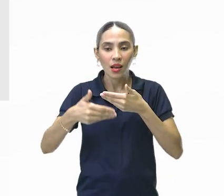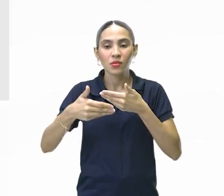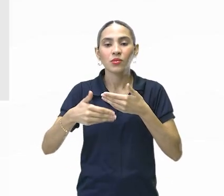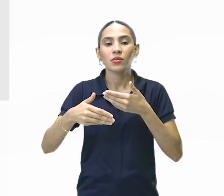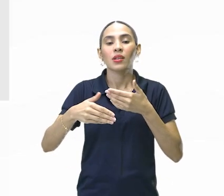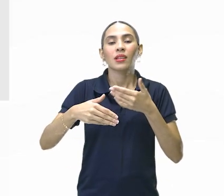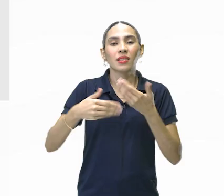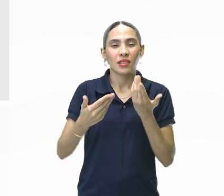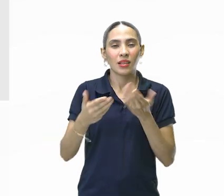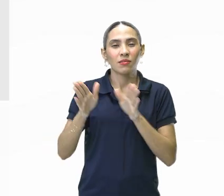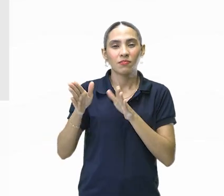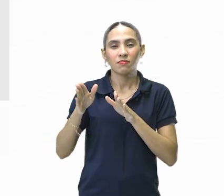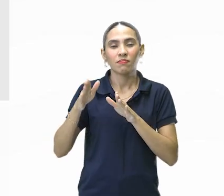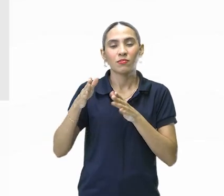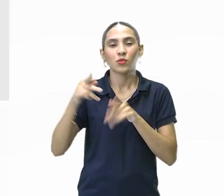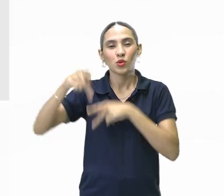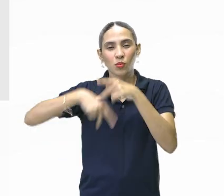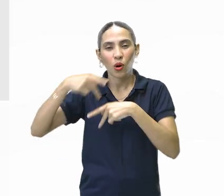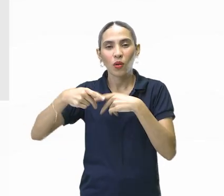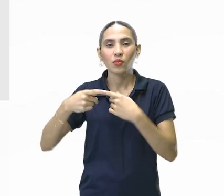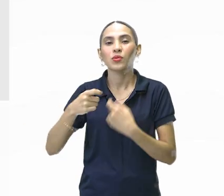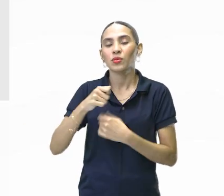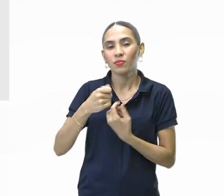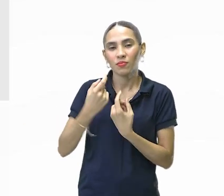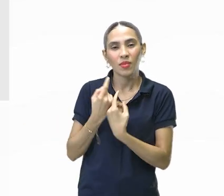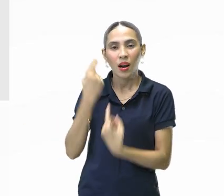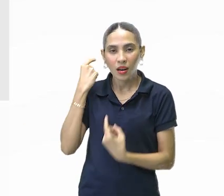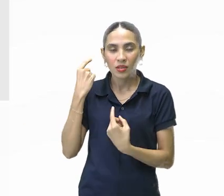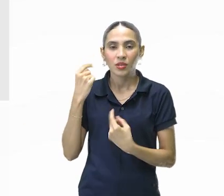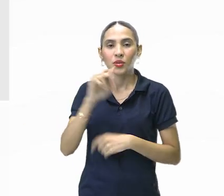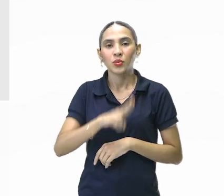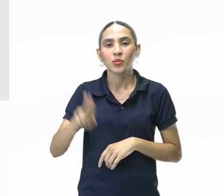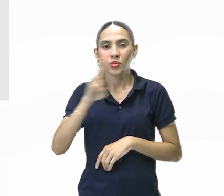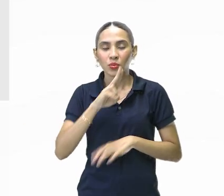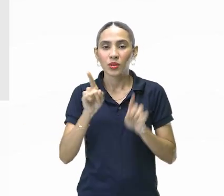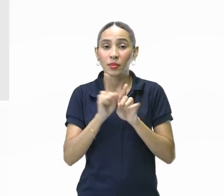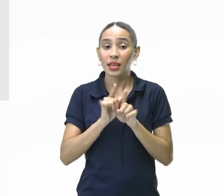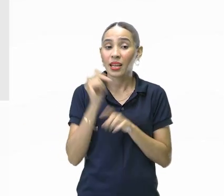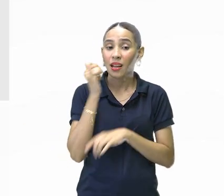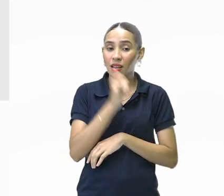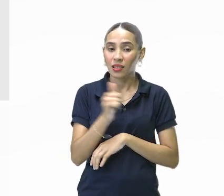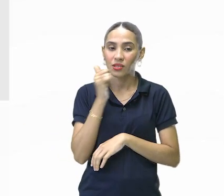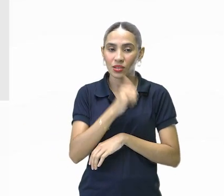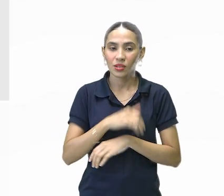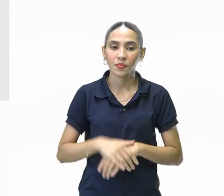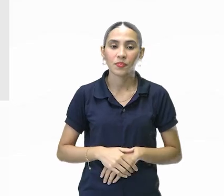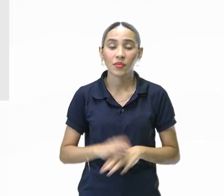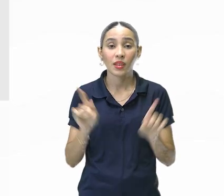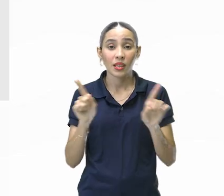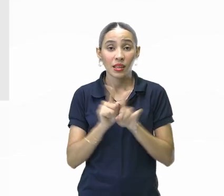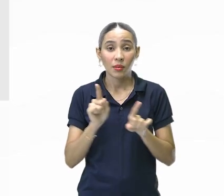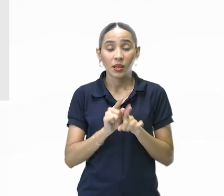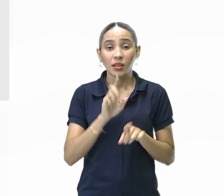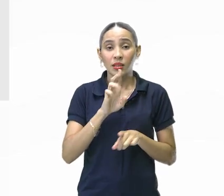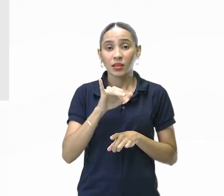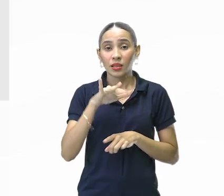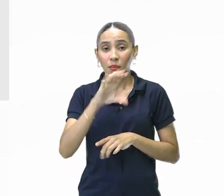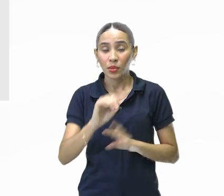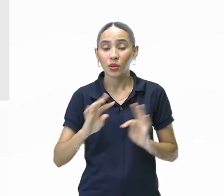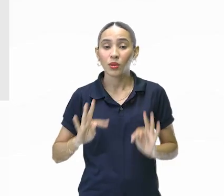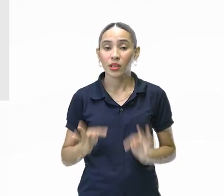a da época do homem pré-histórico, a utilização aí da energia. E a biotecnologia, ela